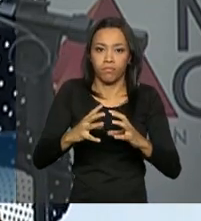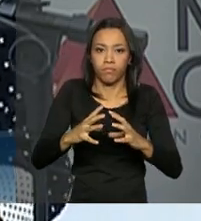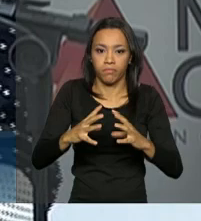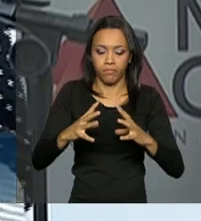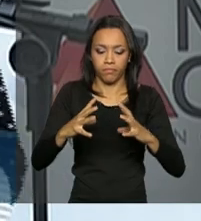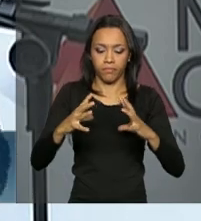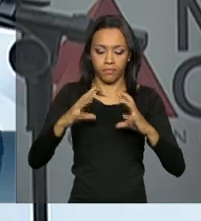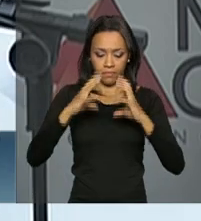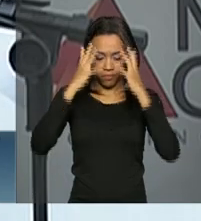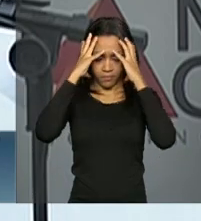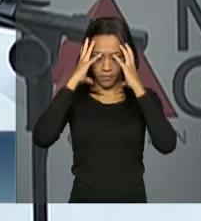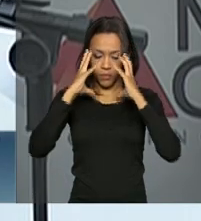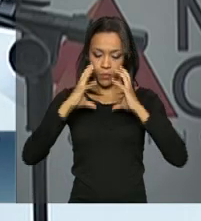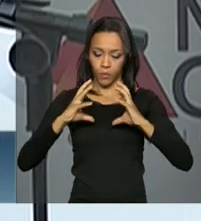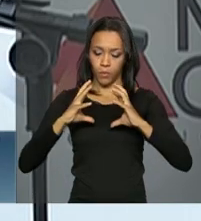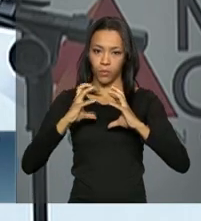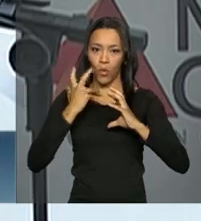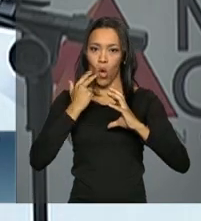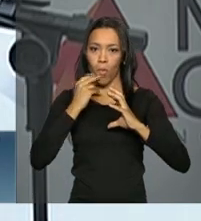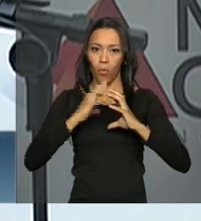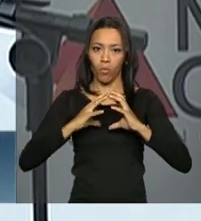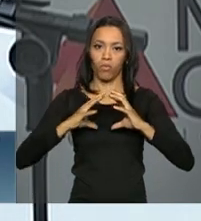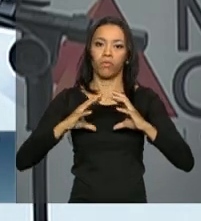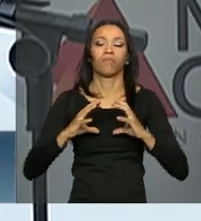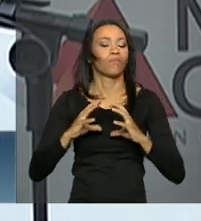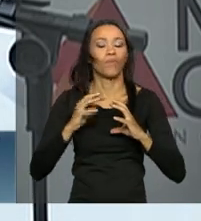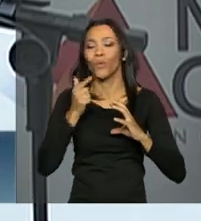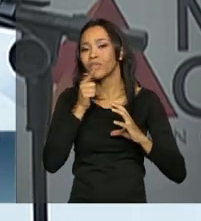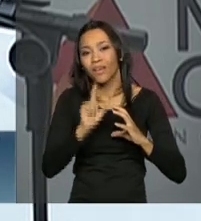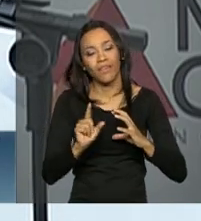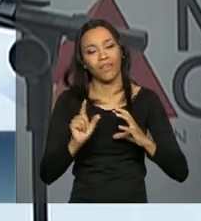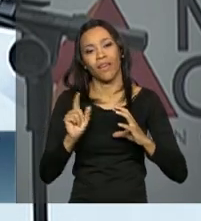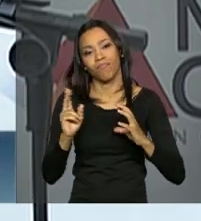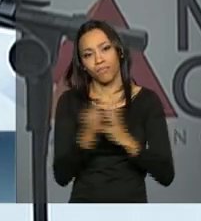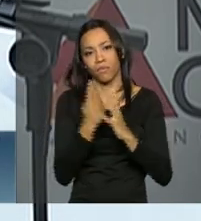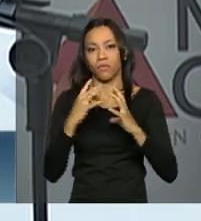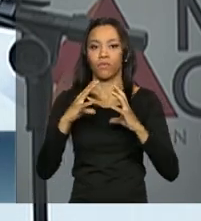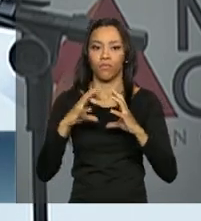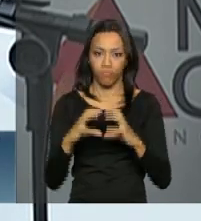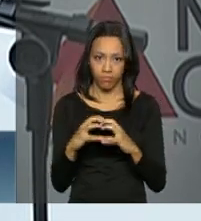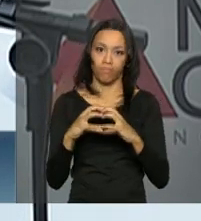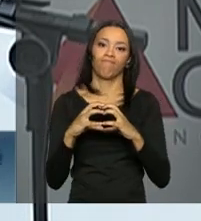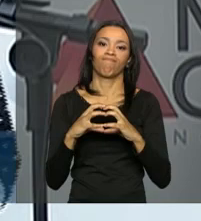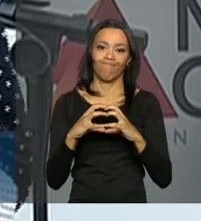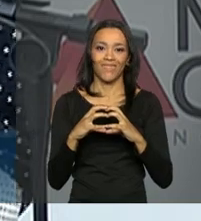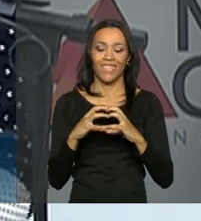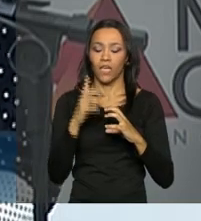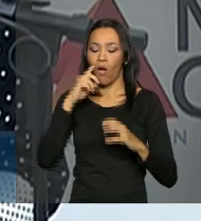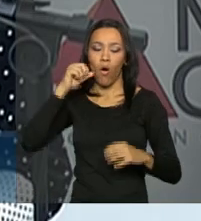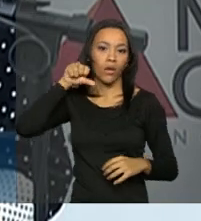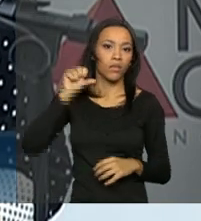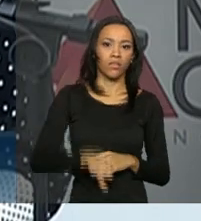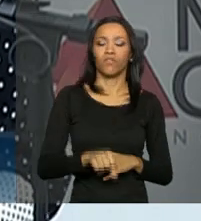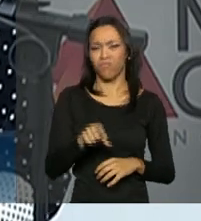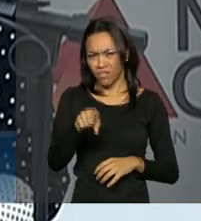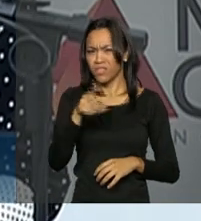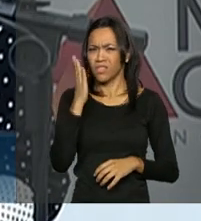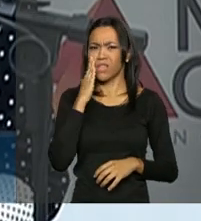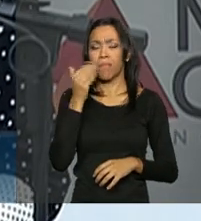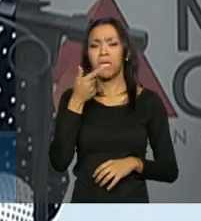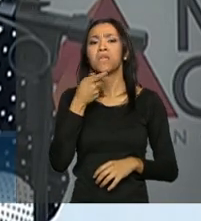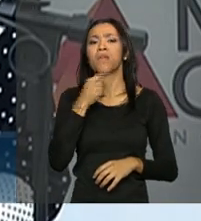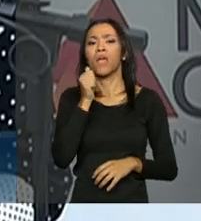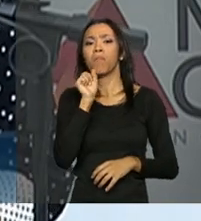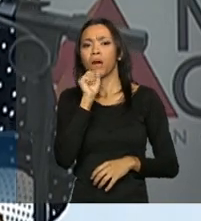gravidez, ele provocaria essa terrível doença que nós sabemos, quem é mãe ou quem é